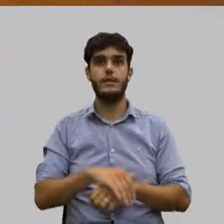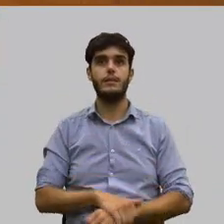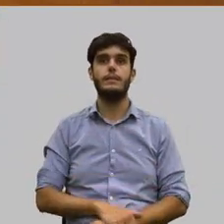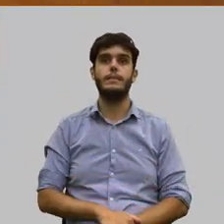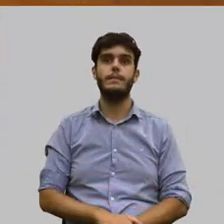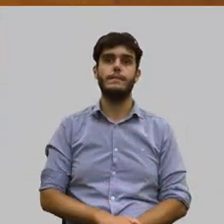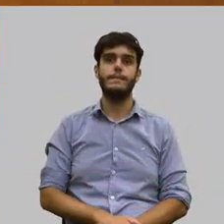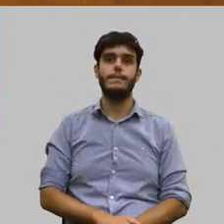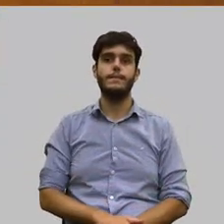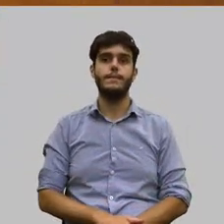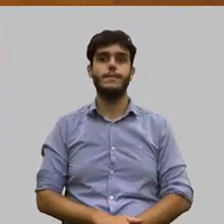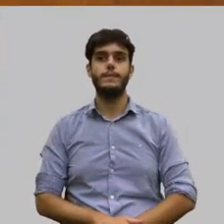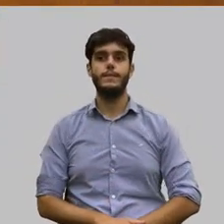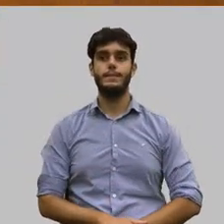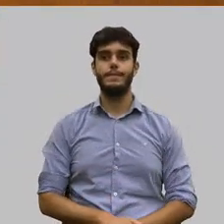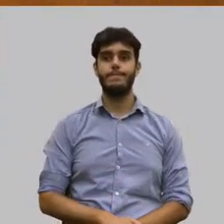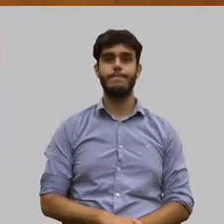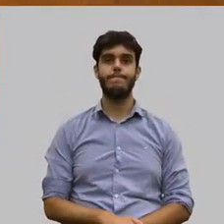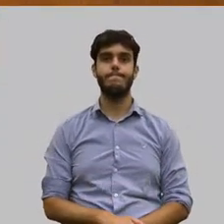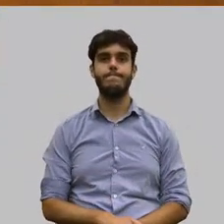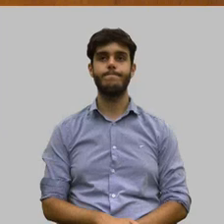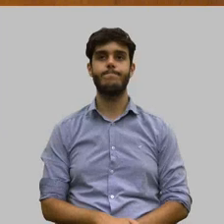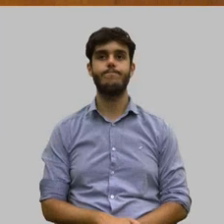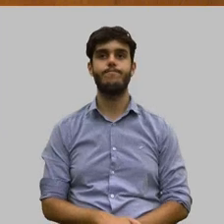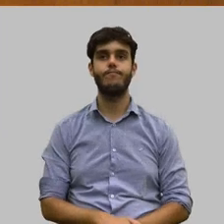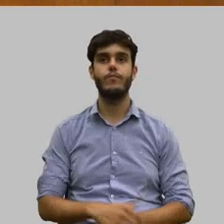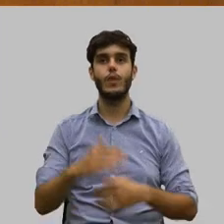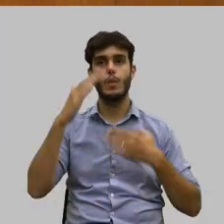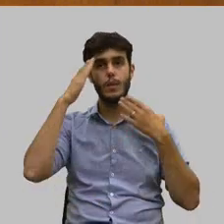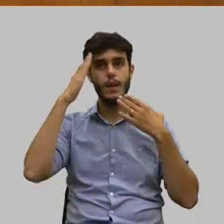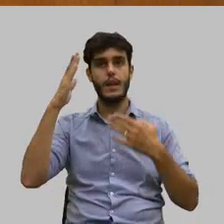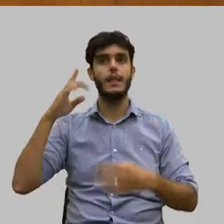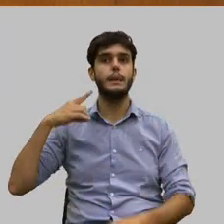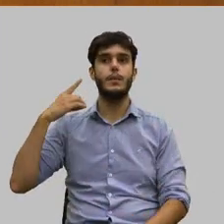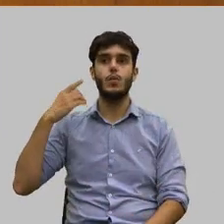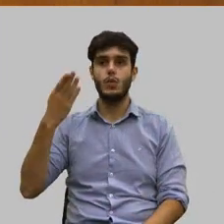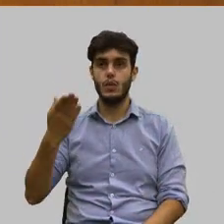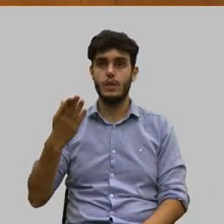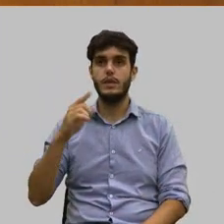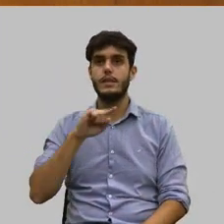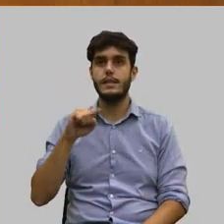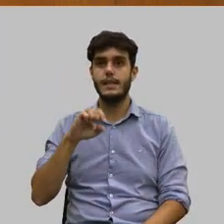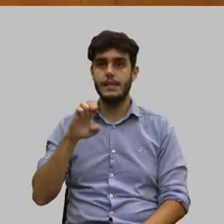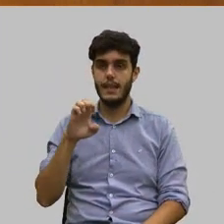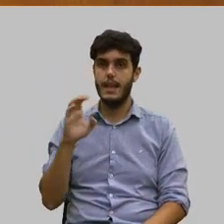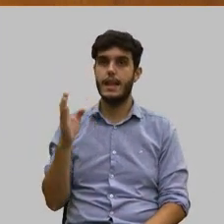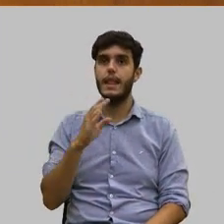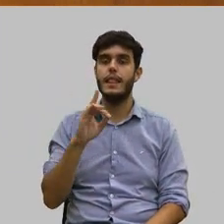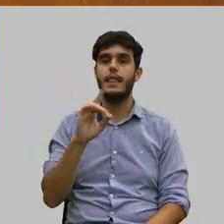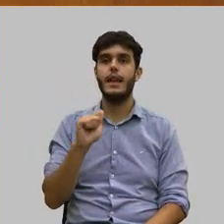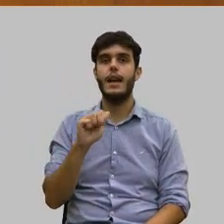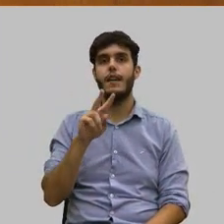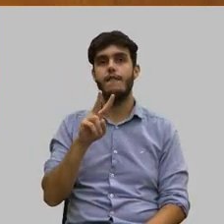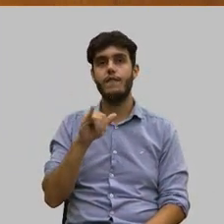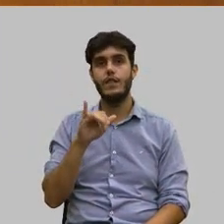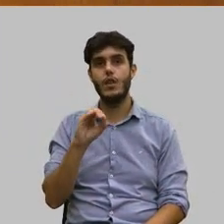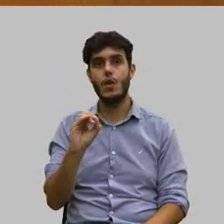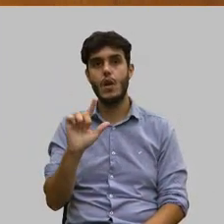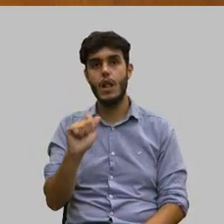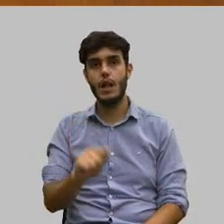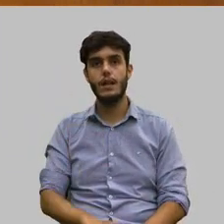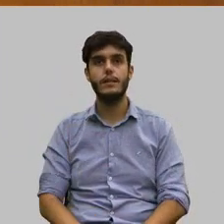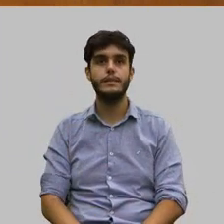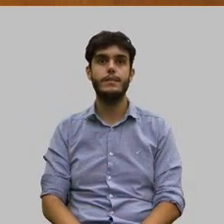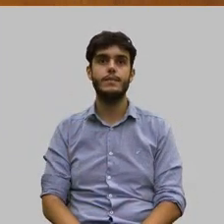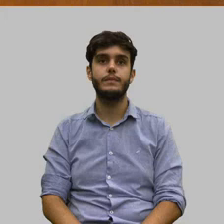Obrigado agradecemos as palavras do lúci colega Deputado zela viola uma pena deputada viola que o